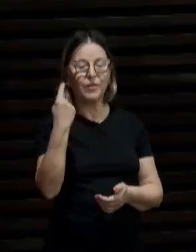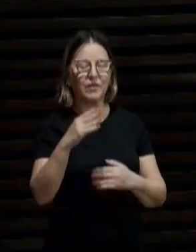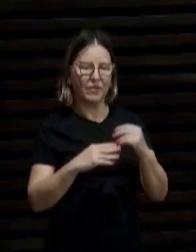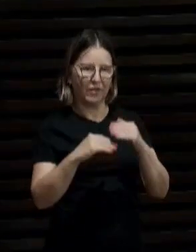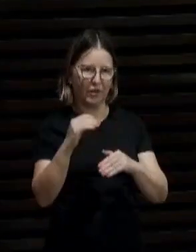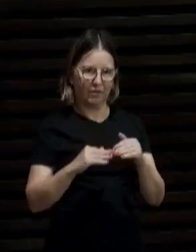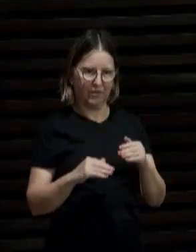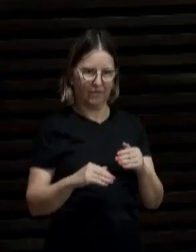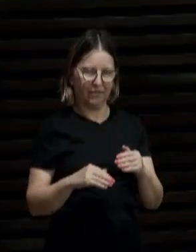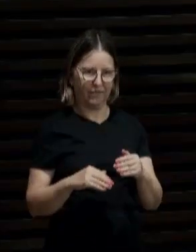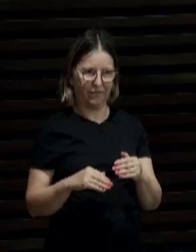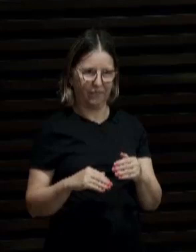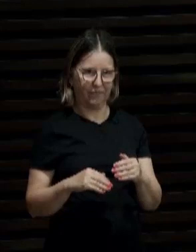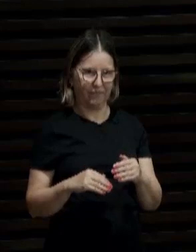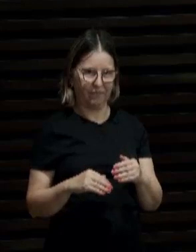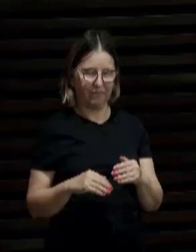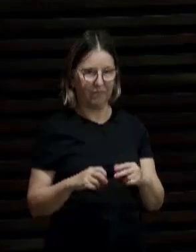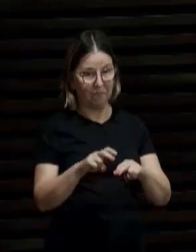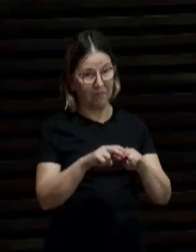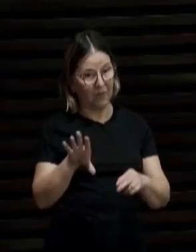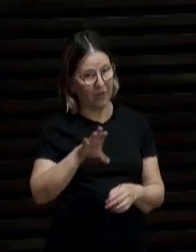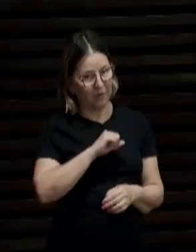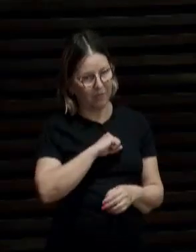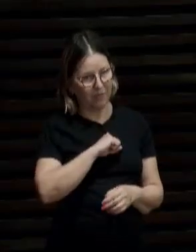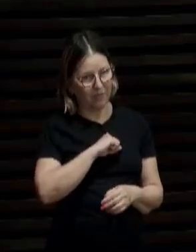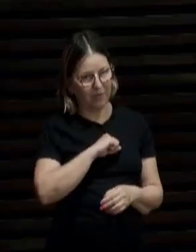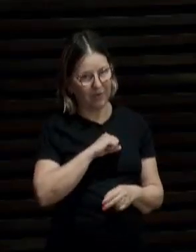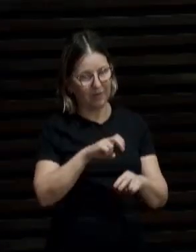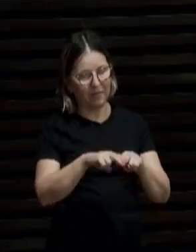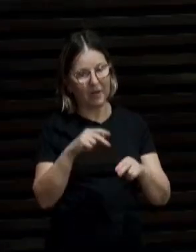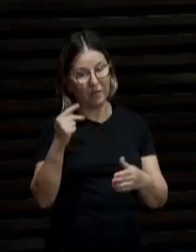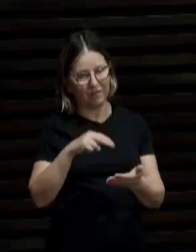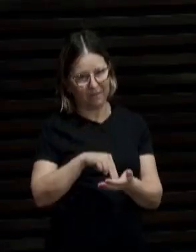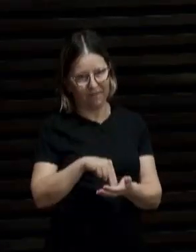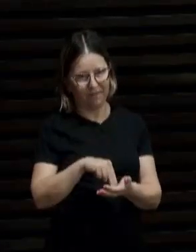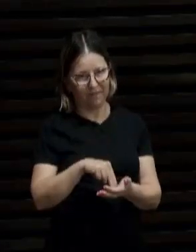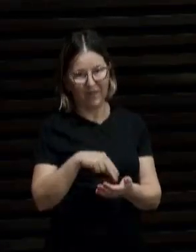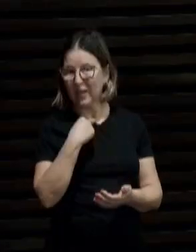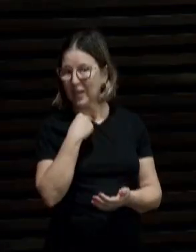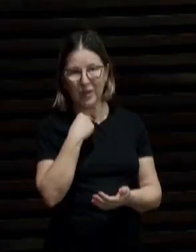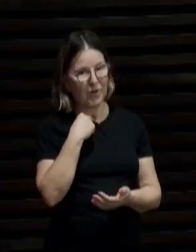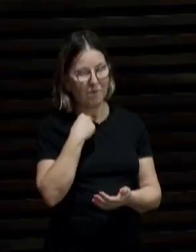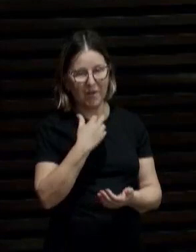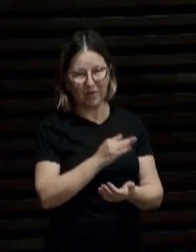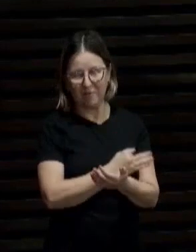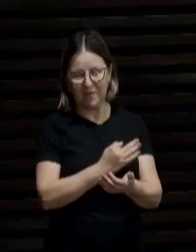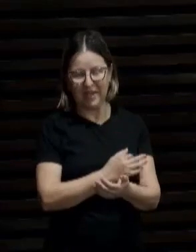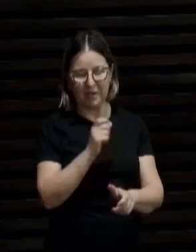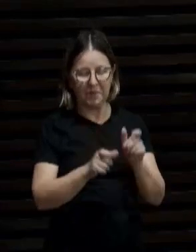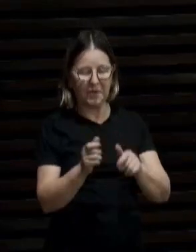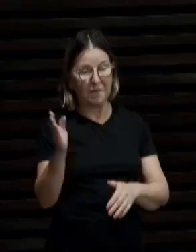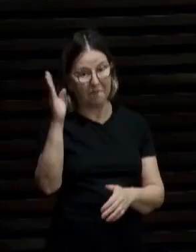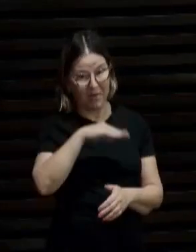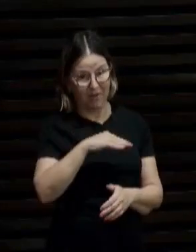obras, tanto o teu labor como a tua perseverança, e que não podes suportar homens maus, e que